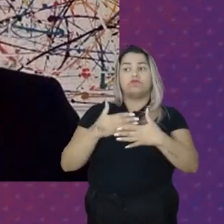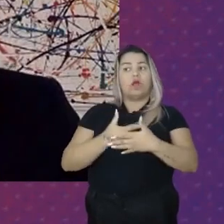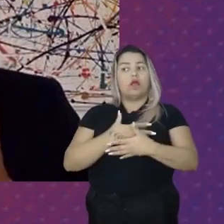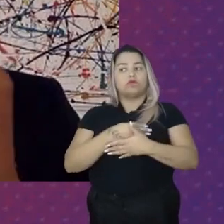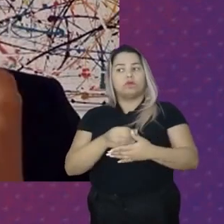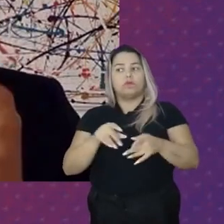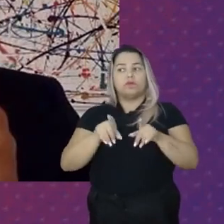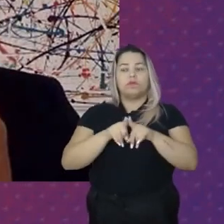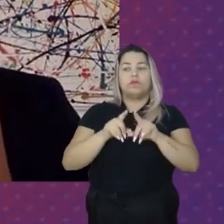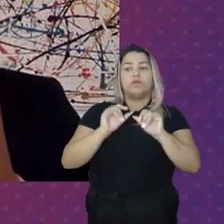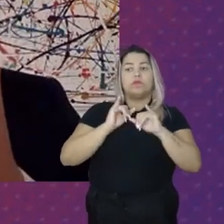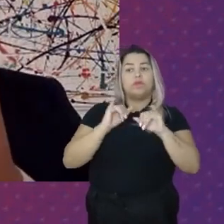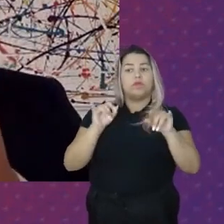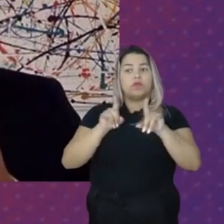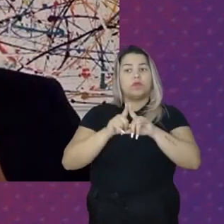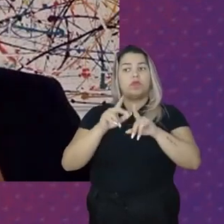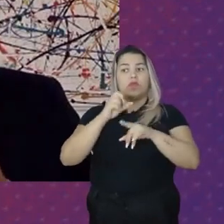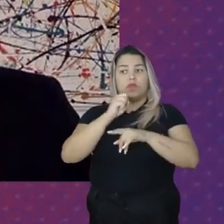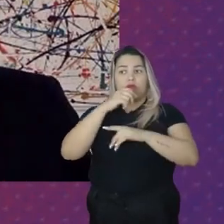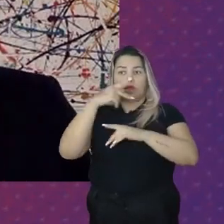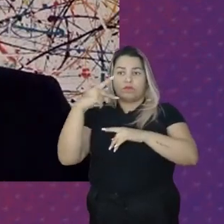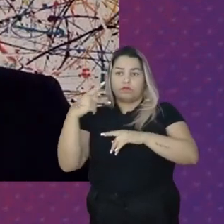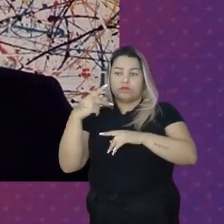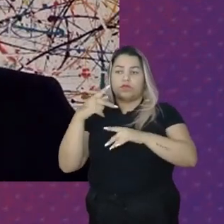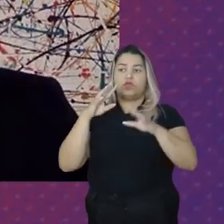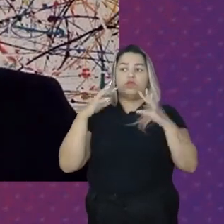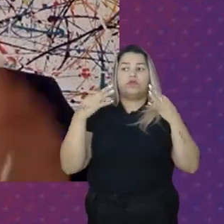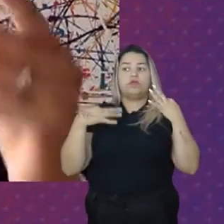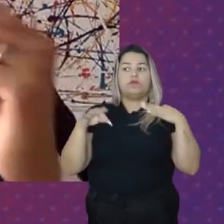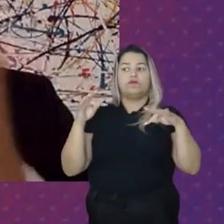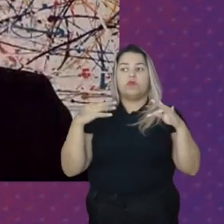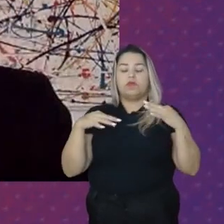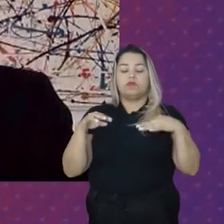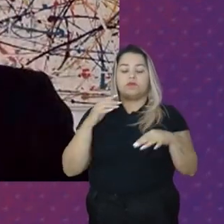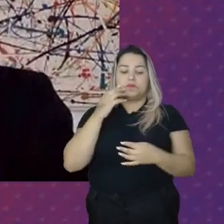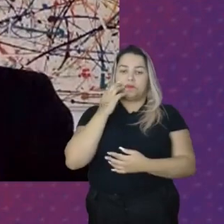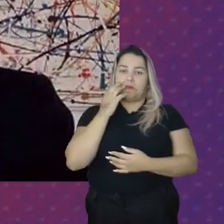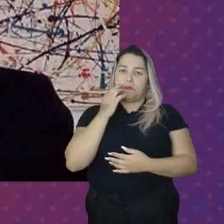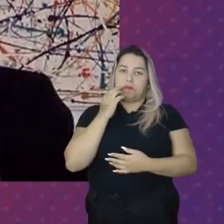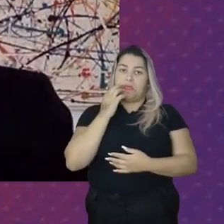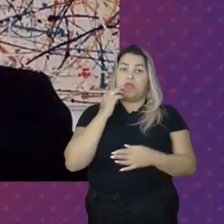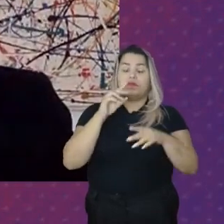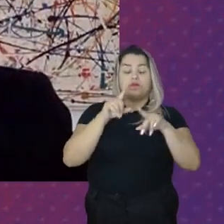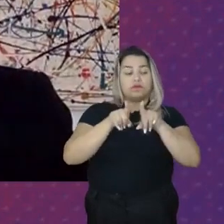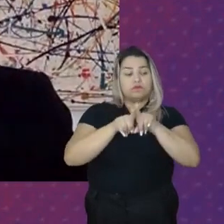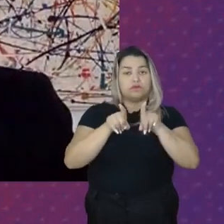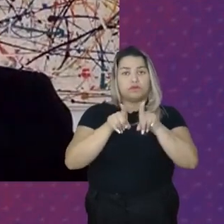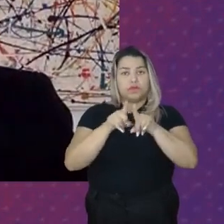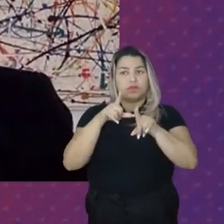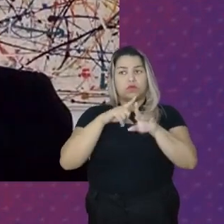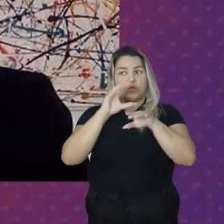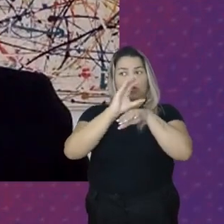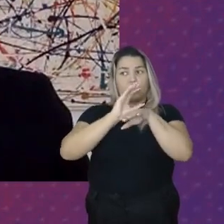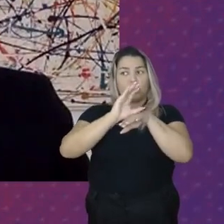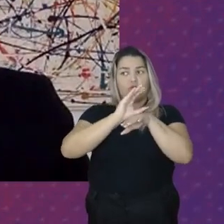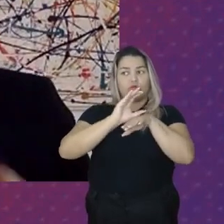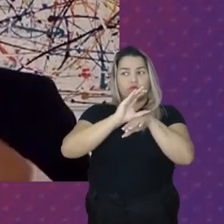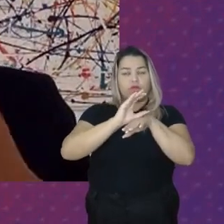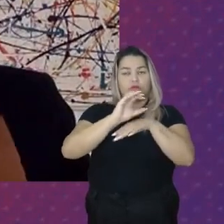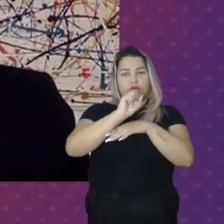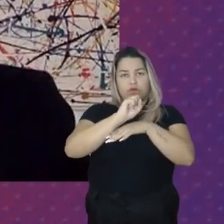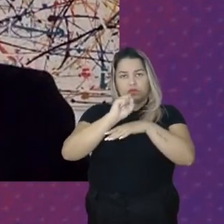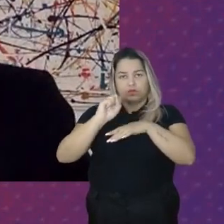aviso prévio, aposentadoria e férias. Porém, ainda que a Constituição de 88